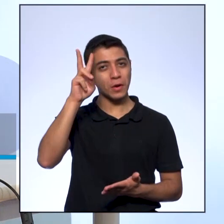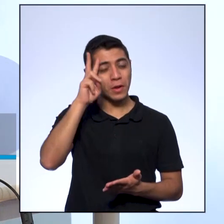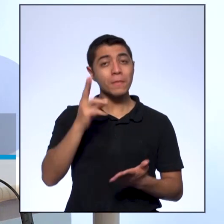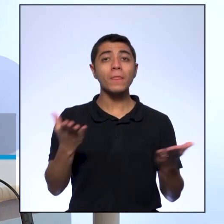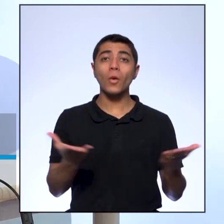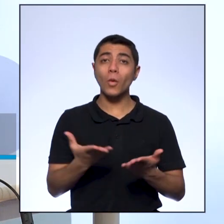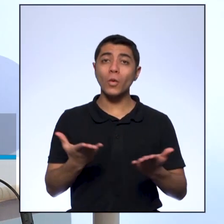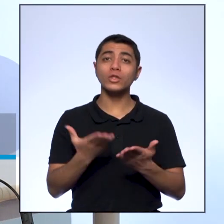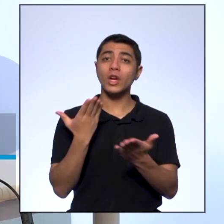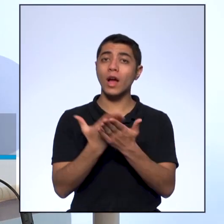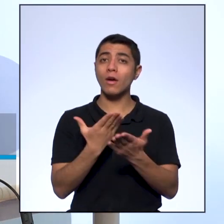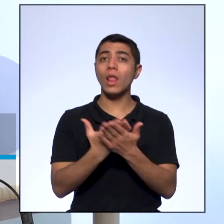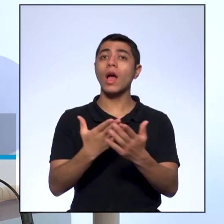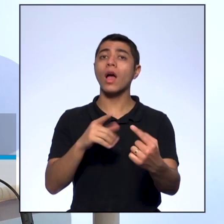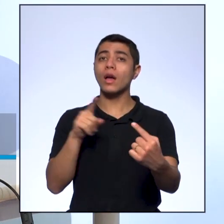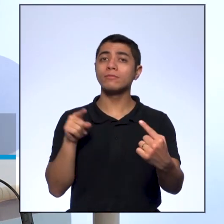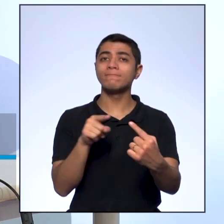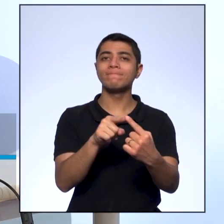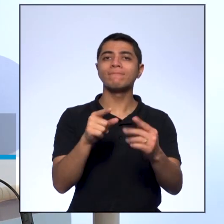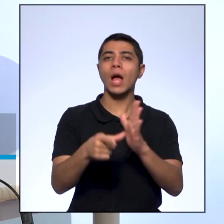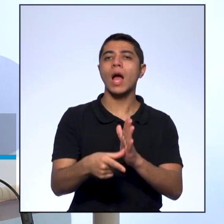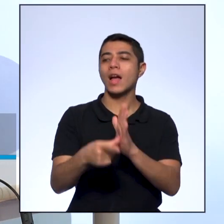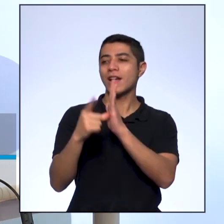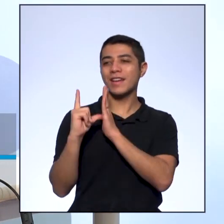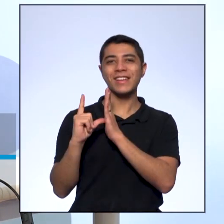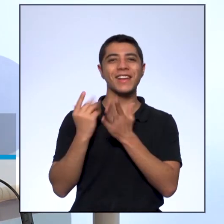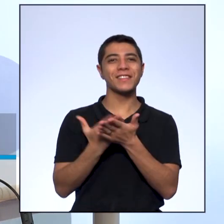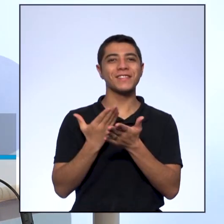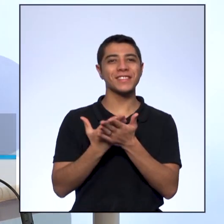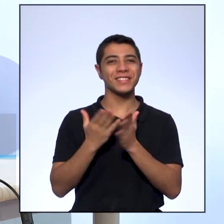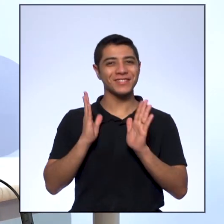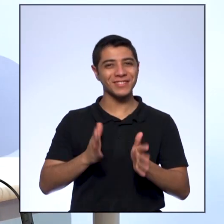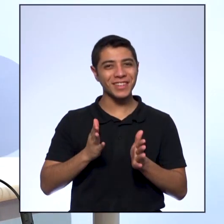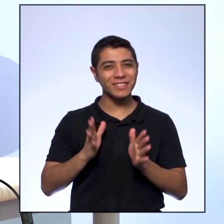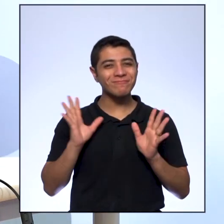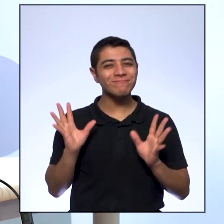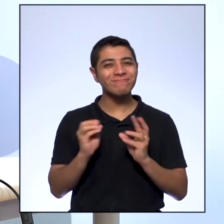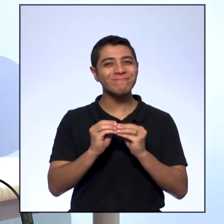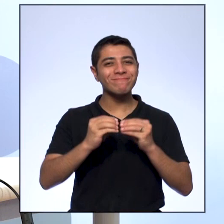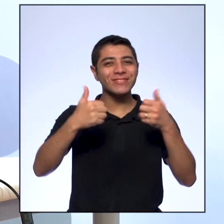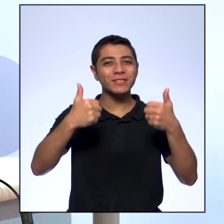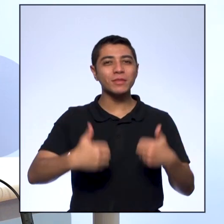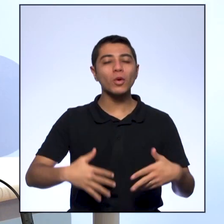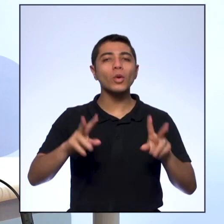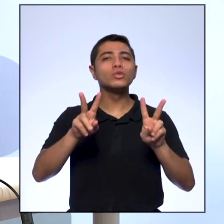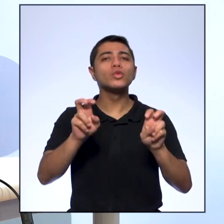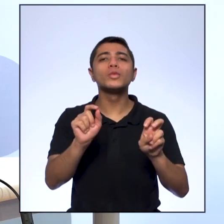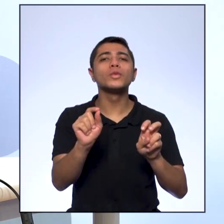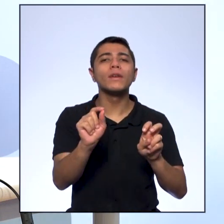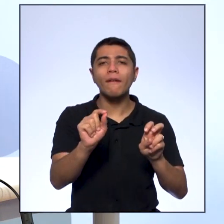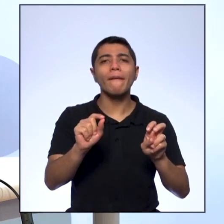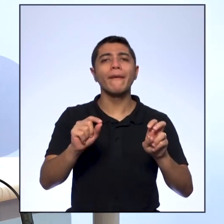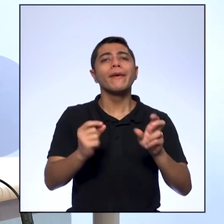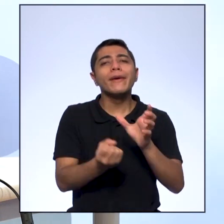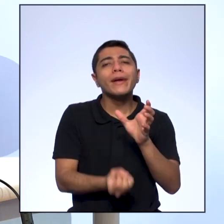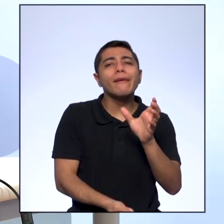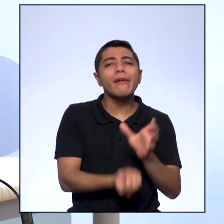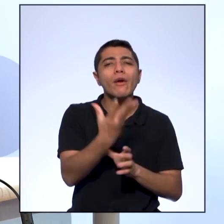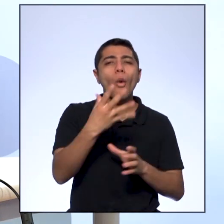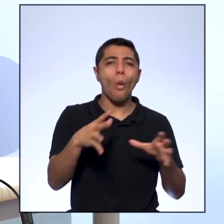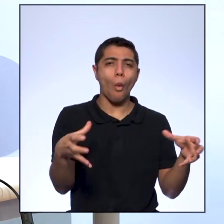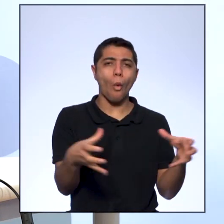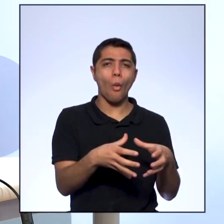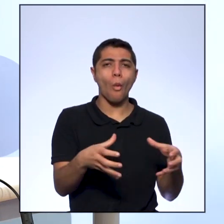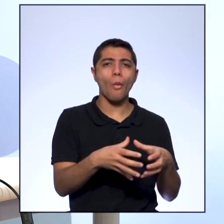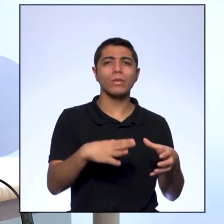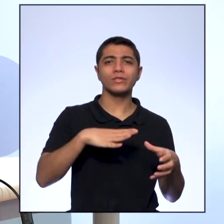aula anterior, onde nós observamos ali a formação das civilizações, com a questão da Era